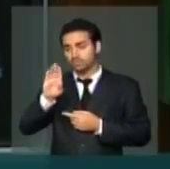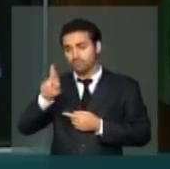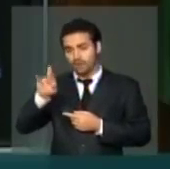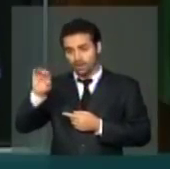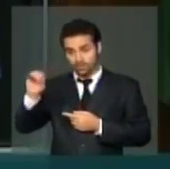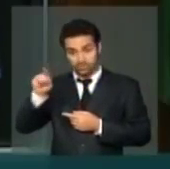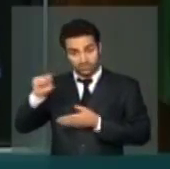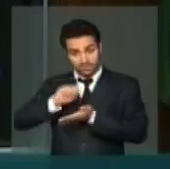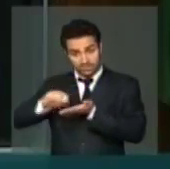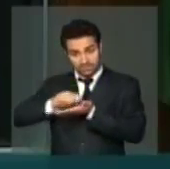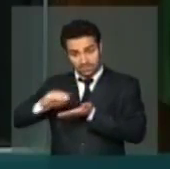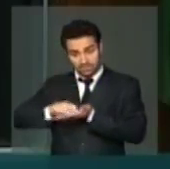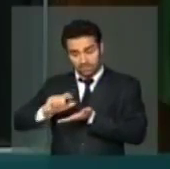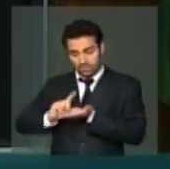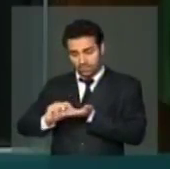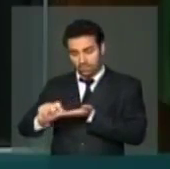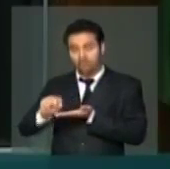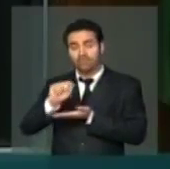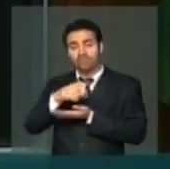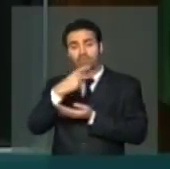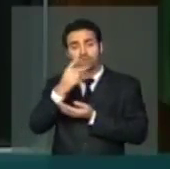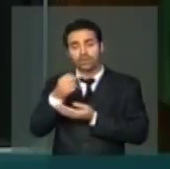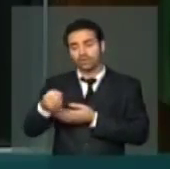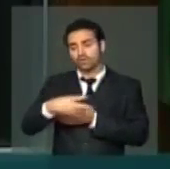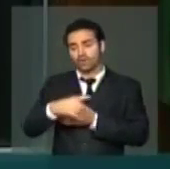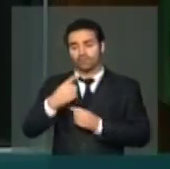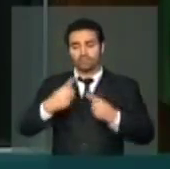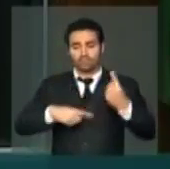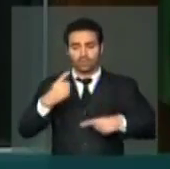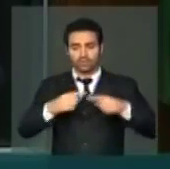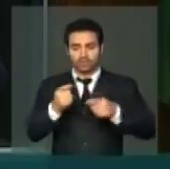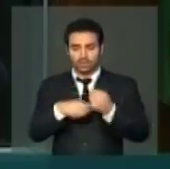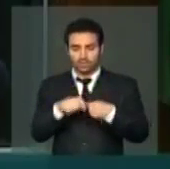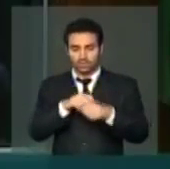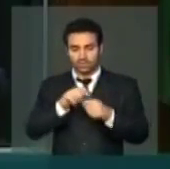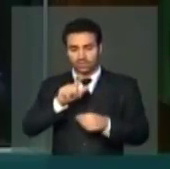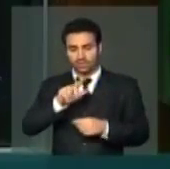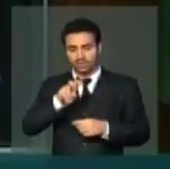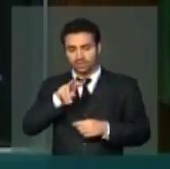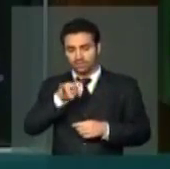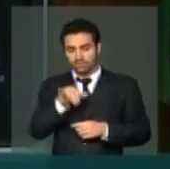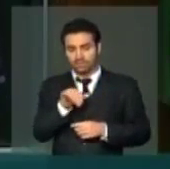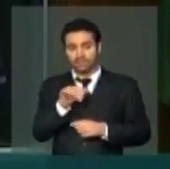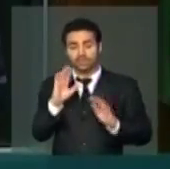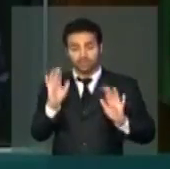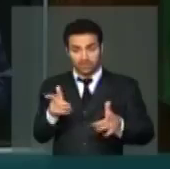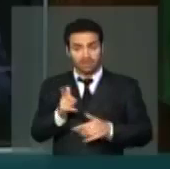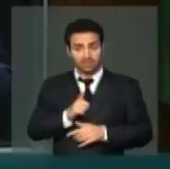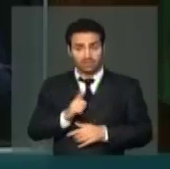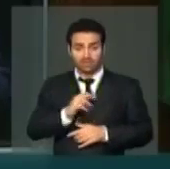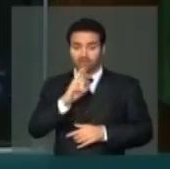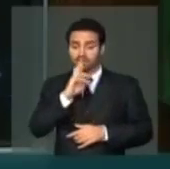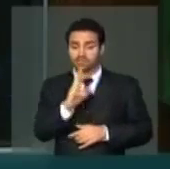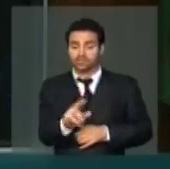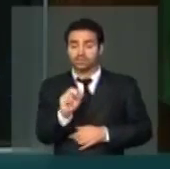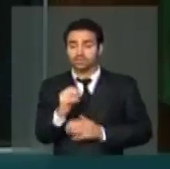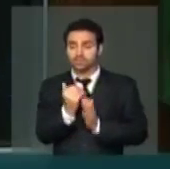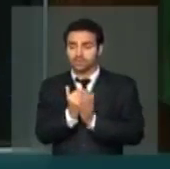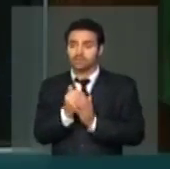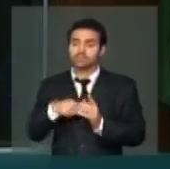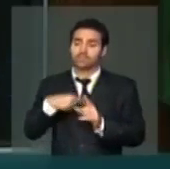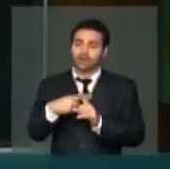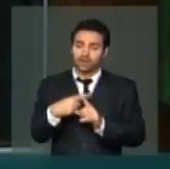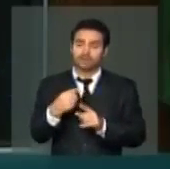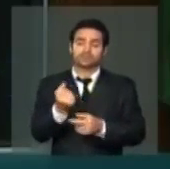em recente artigo que a nova política econômica do ministro Levi já vem produzindo resultados com o aumento do desemprego